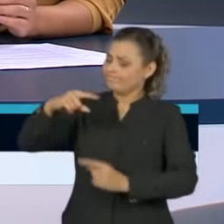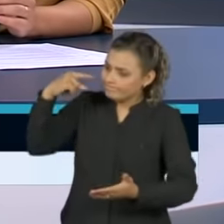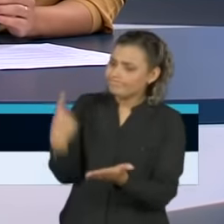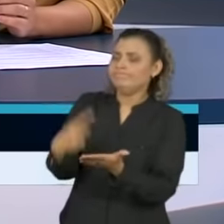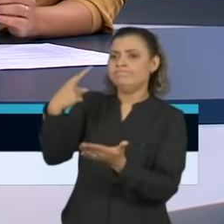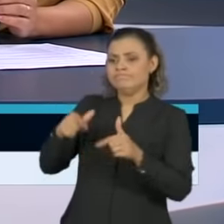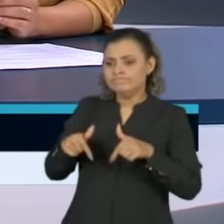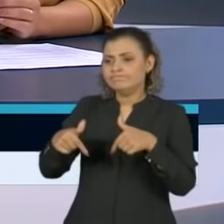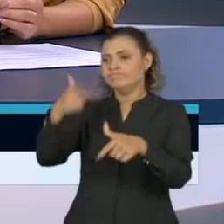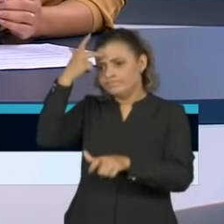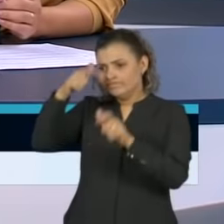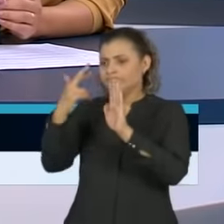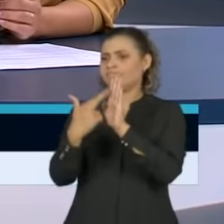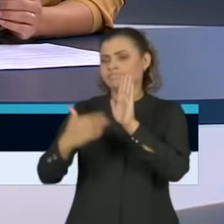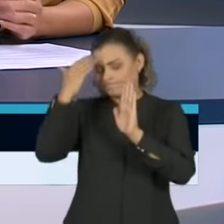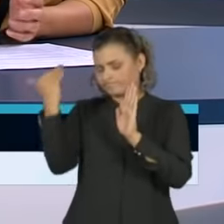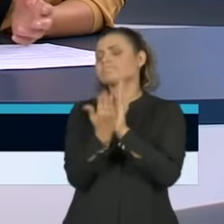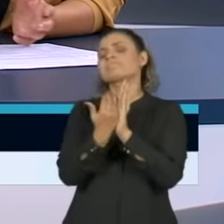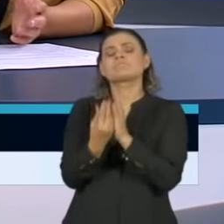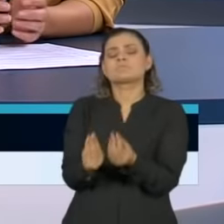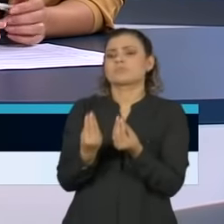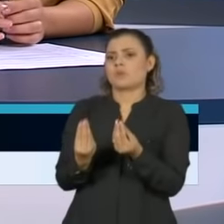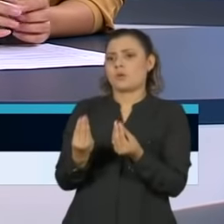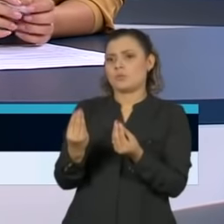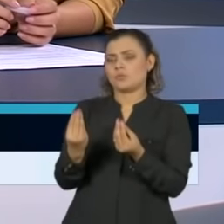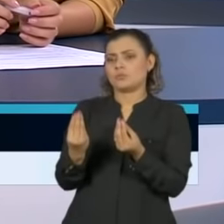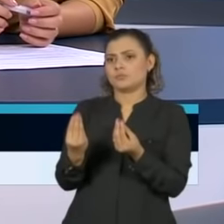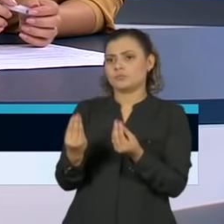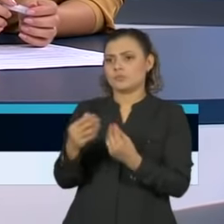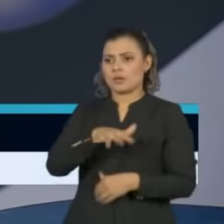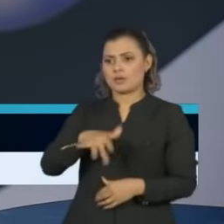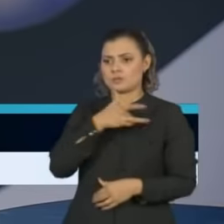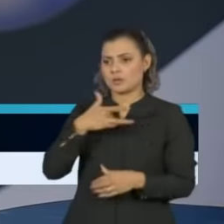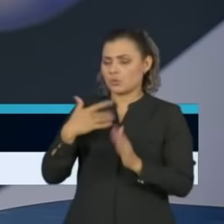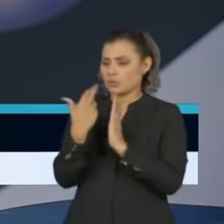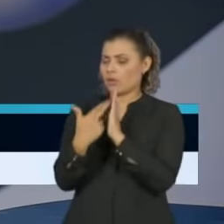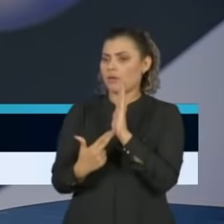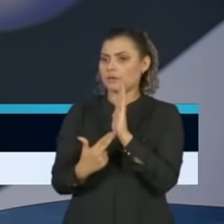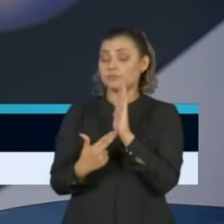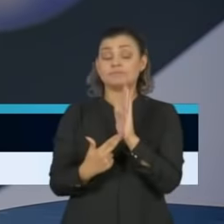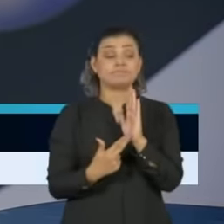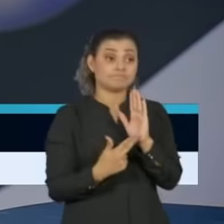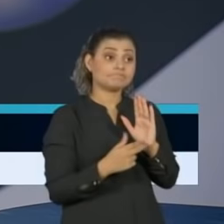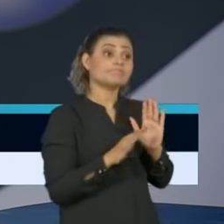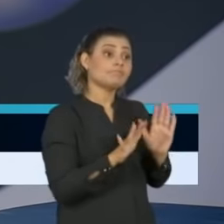das pessoas em seguir as regras determinadas pelas autoridades de saúde? Eu tenho a impressão que essa vai ser